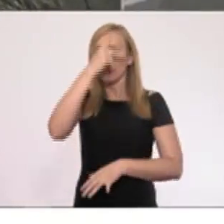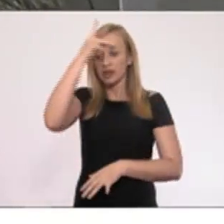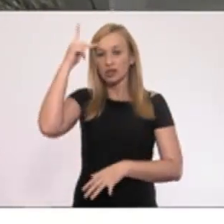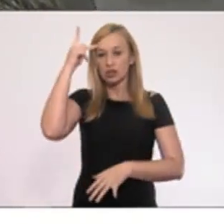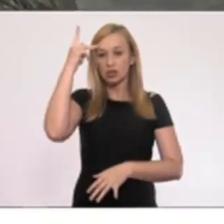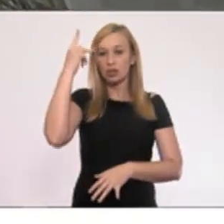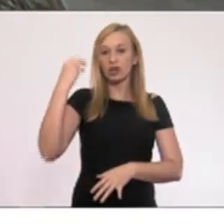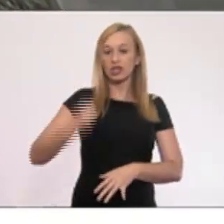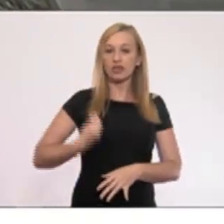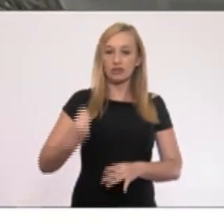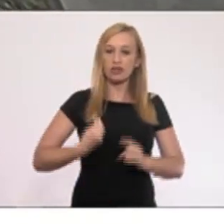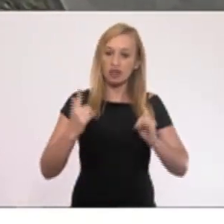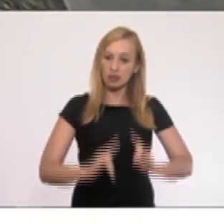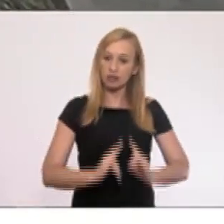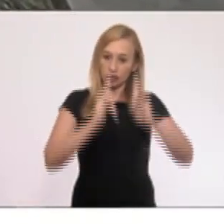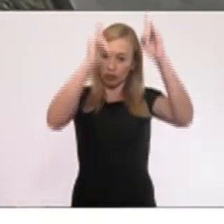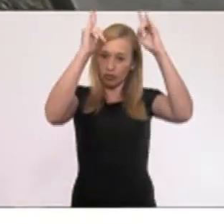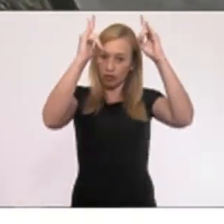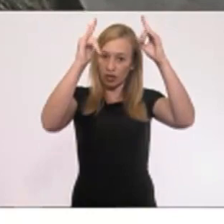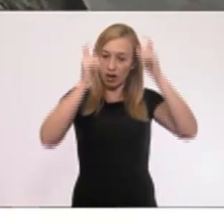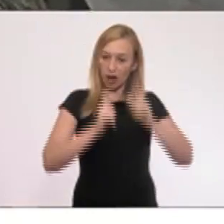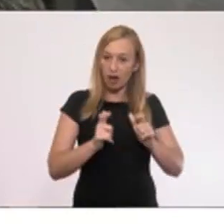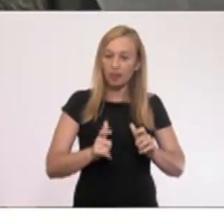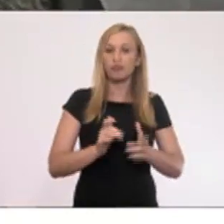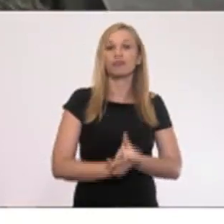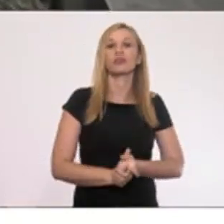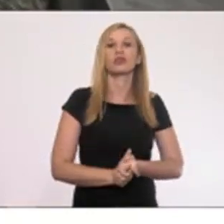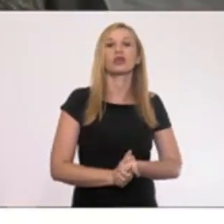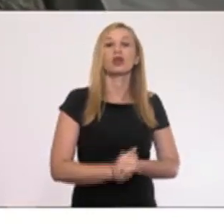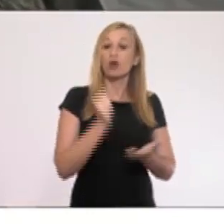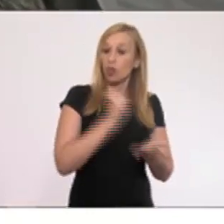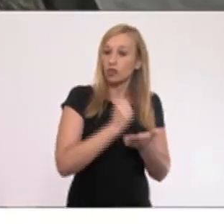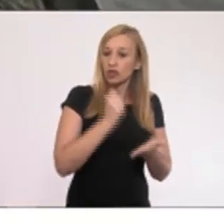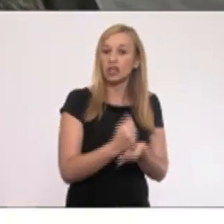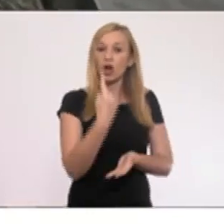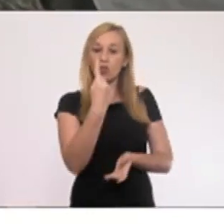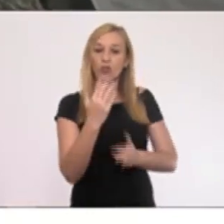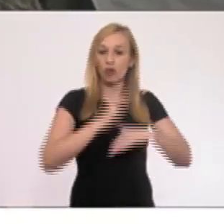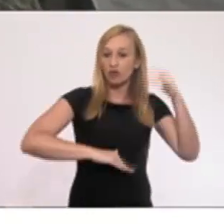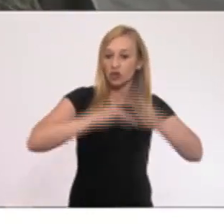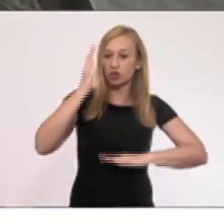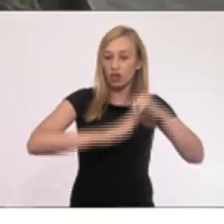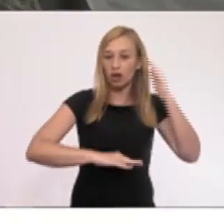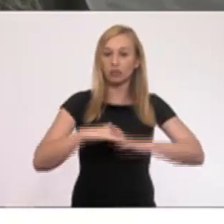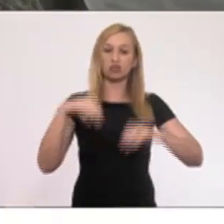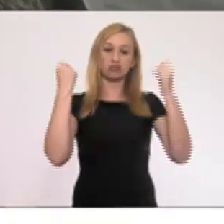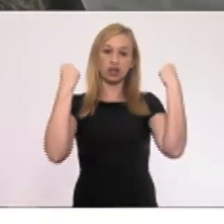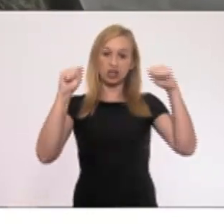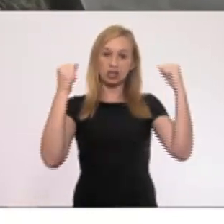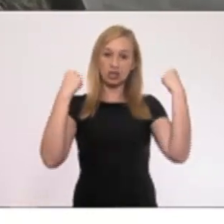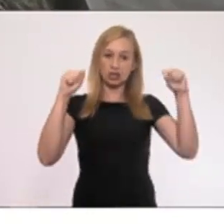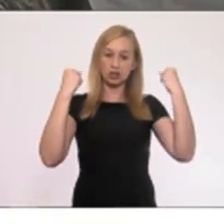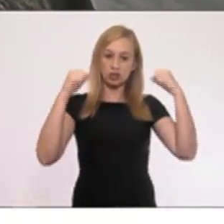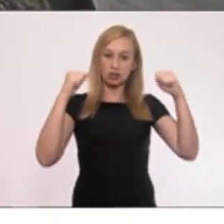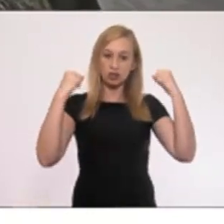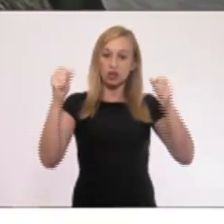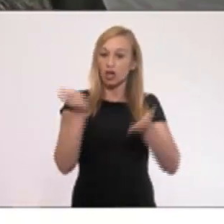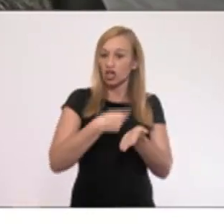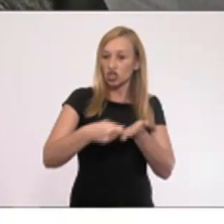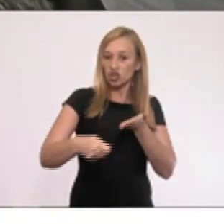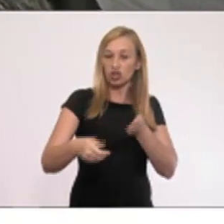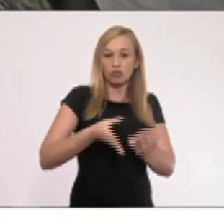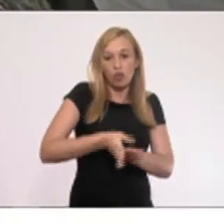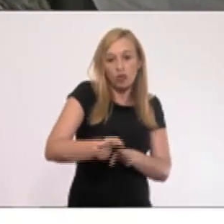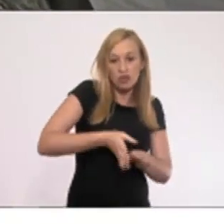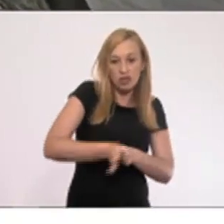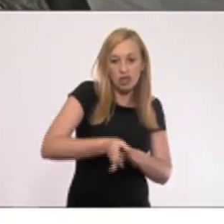fica facultado a cada condômino ou morador contratar um profissional de educação física regularmente inscrito no Conselho